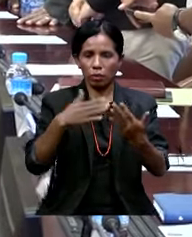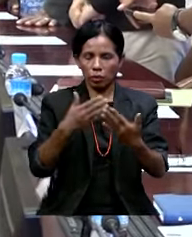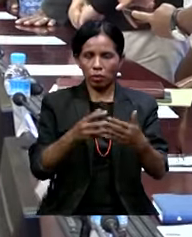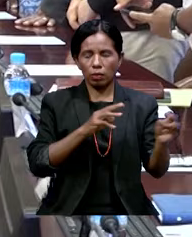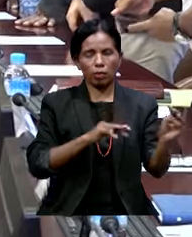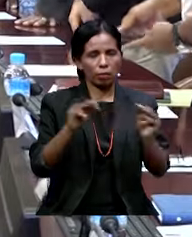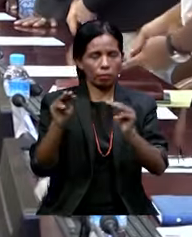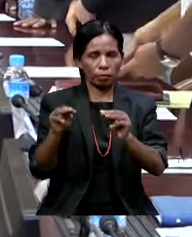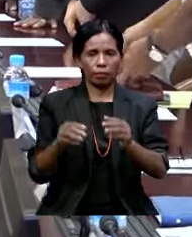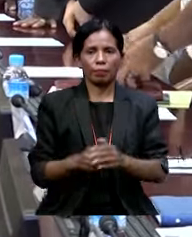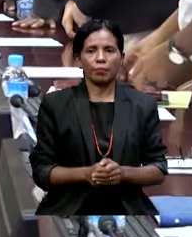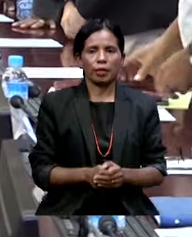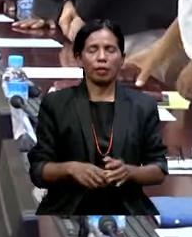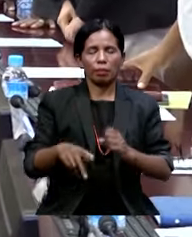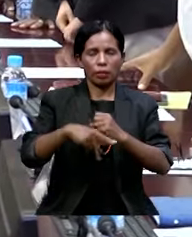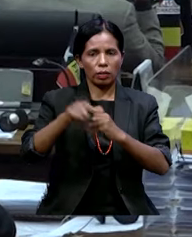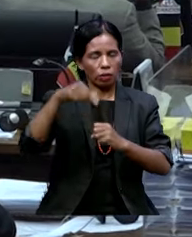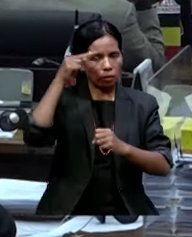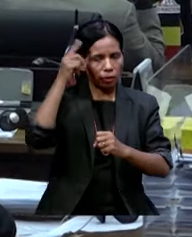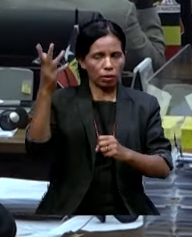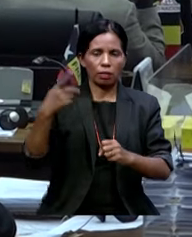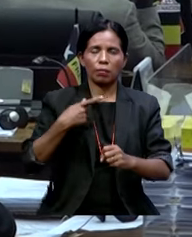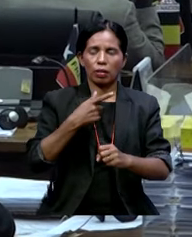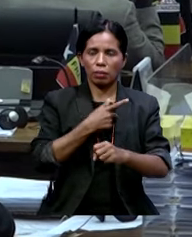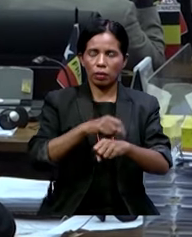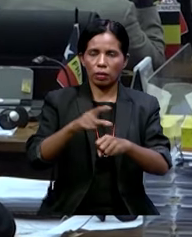remodelação. Além de ne bancada governo e parlamento nacional Mos